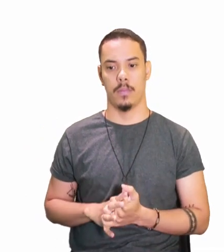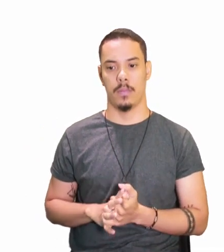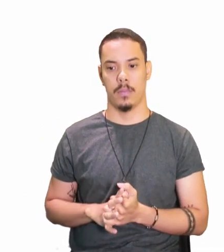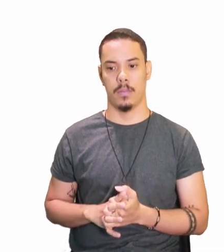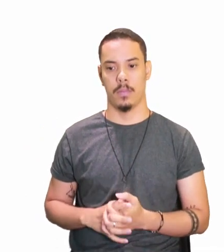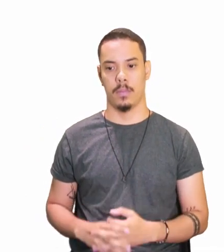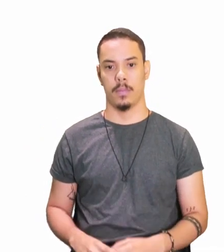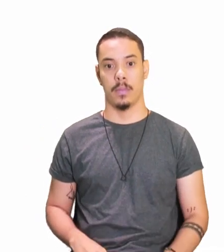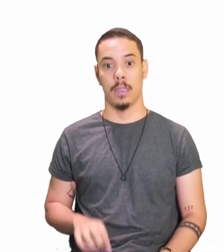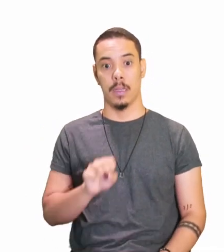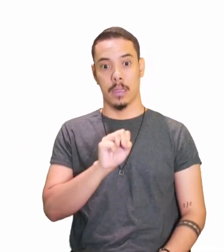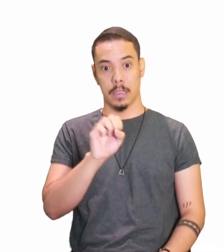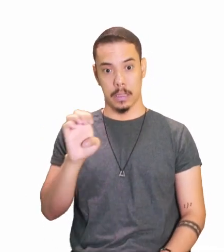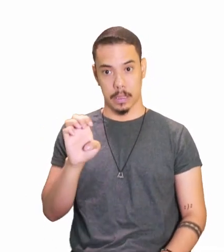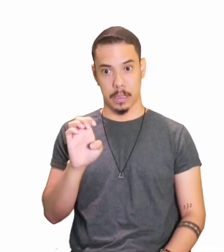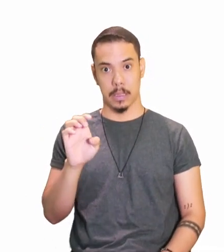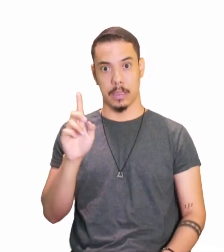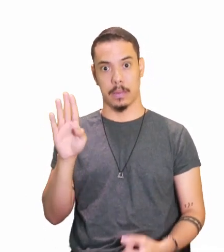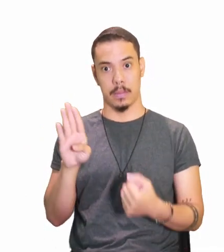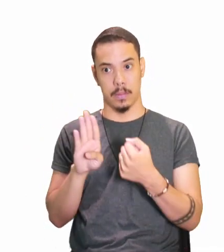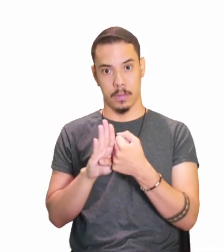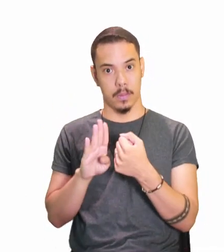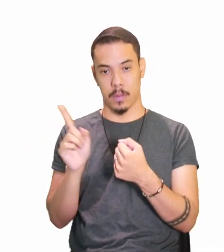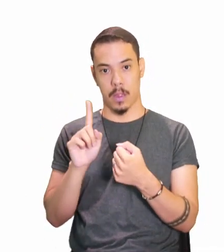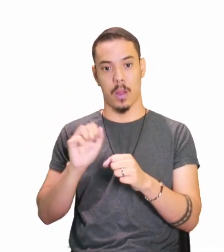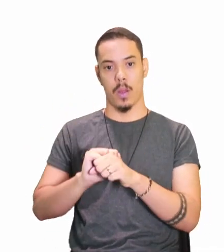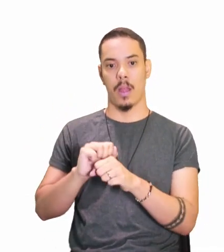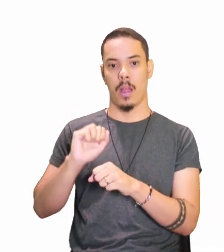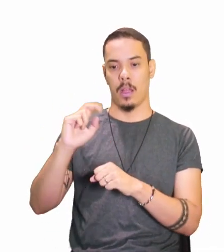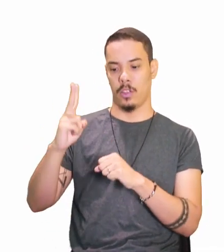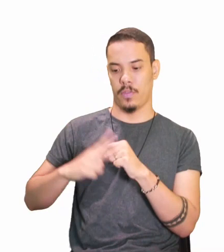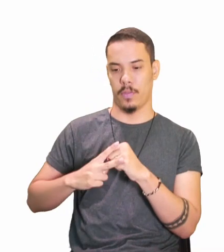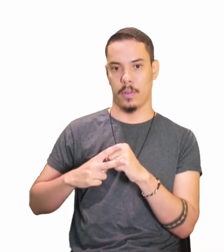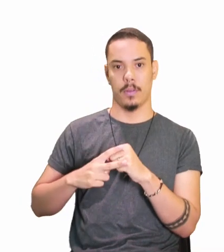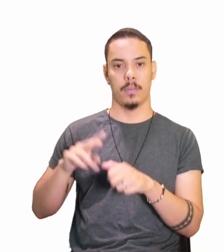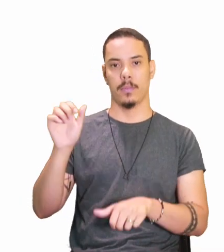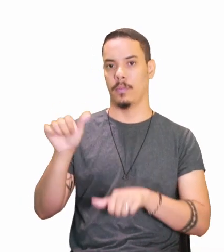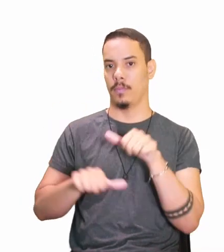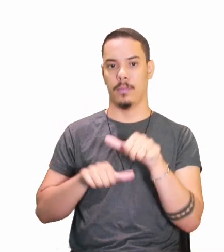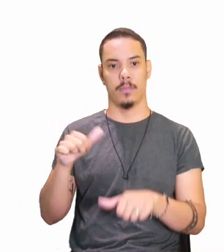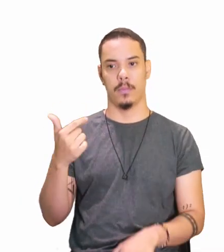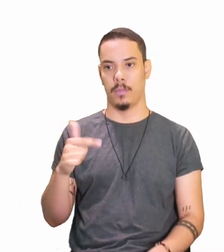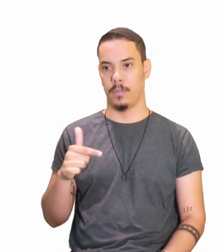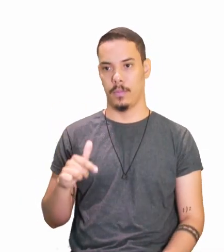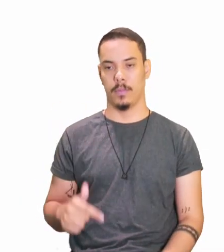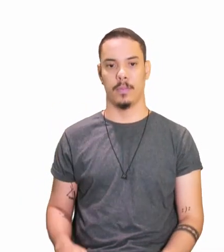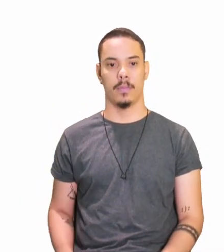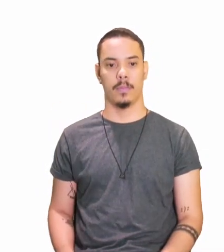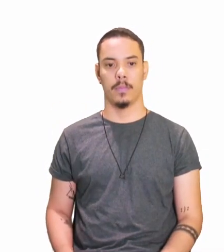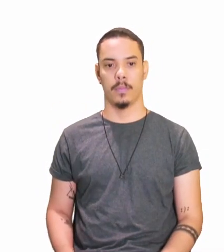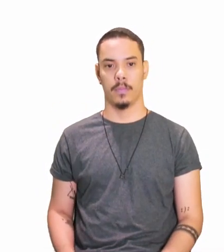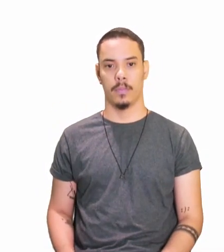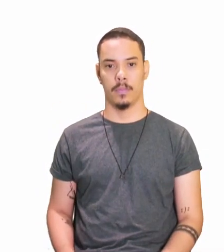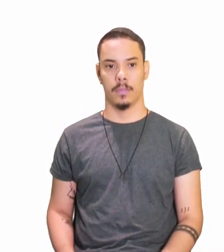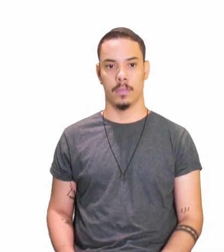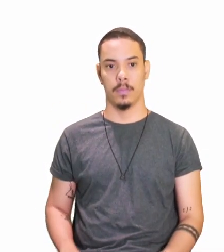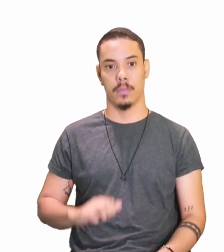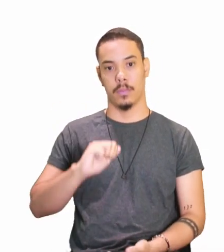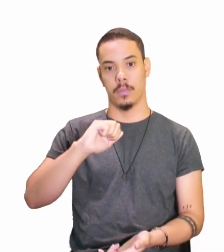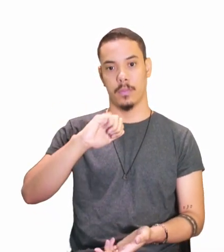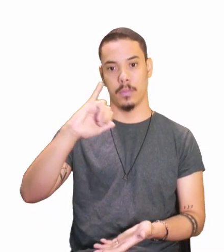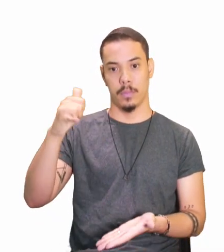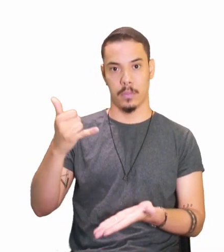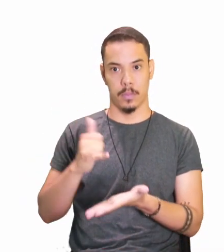com o substantivo. Se esse bastante for advérbio, fica invariável, belezinha? Aqui tem a